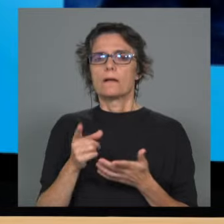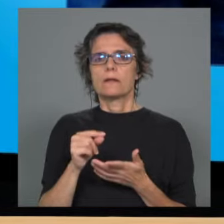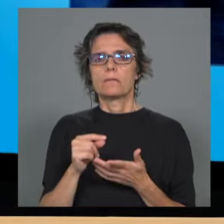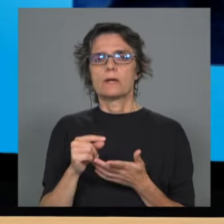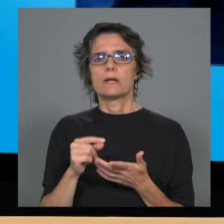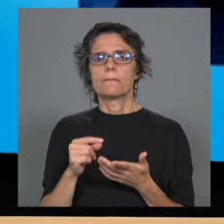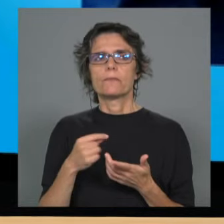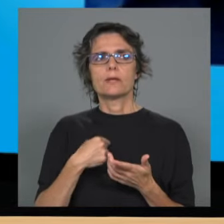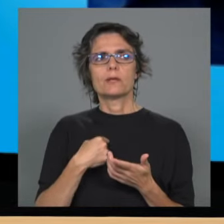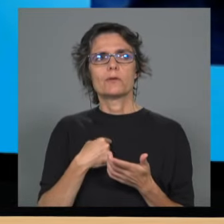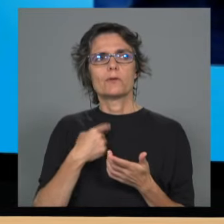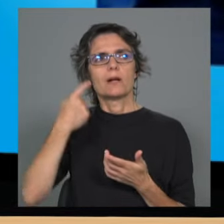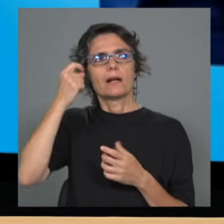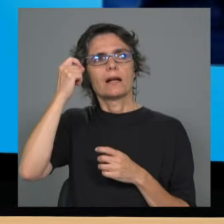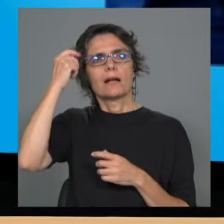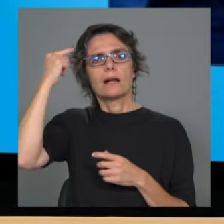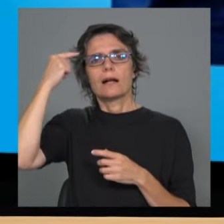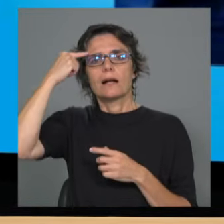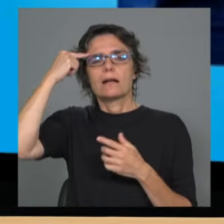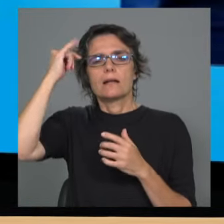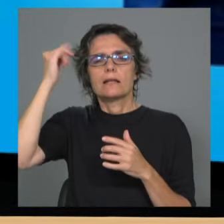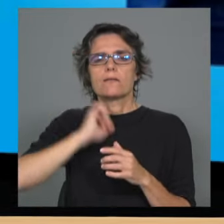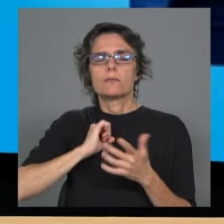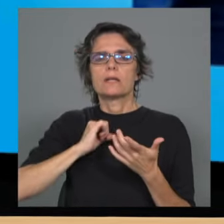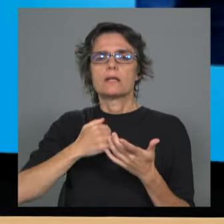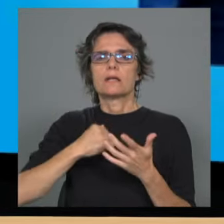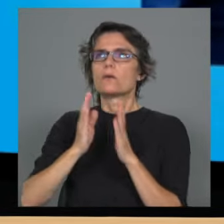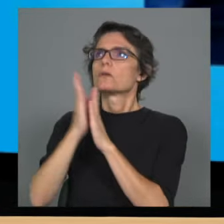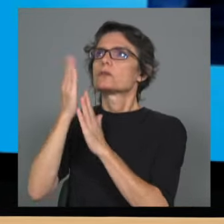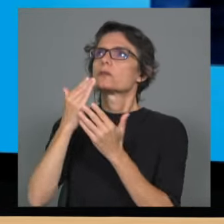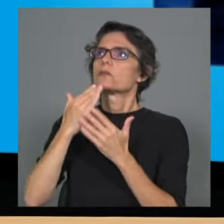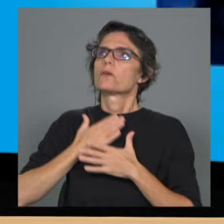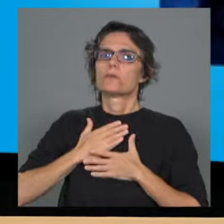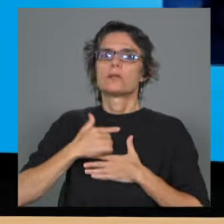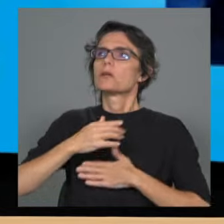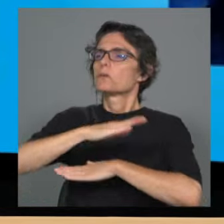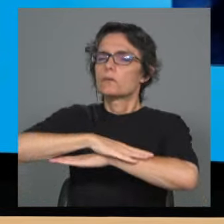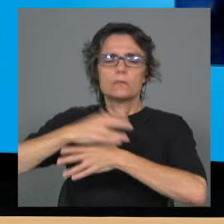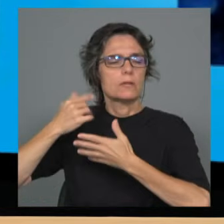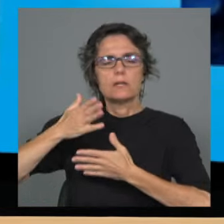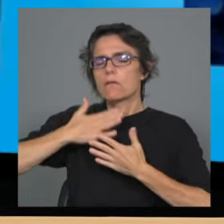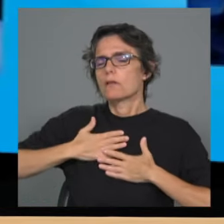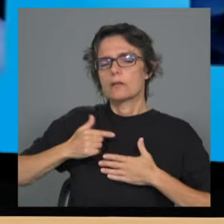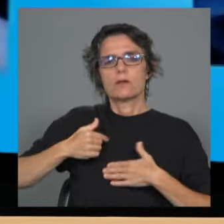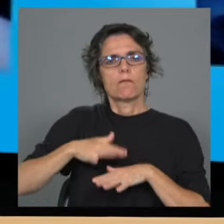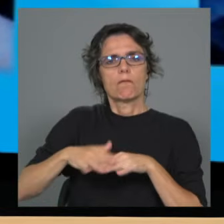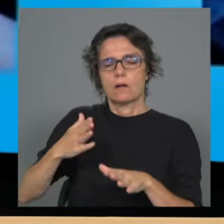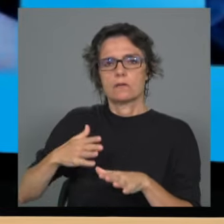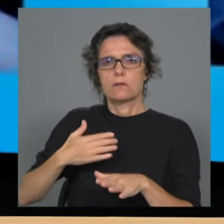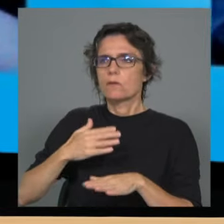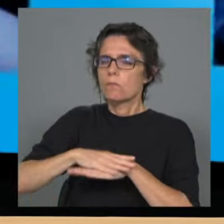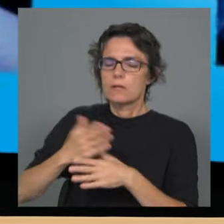mim um instrumento da vossa paz. E era mesmo isso que eu queria, era ser um instrumento de paz e de bem no meio da população.